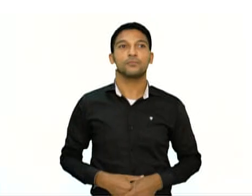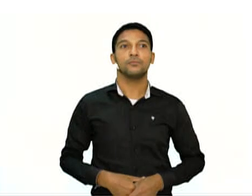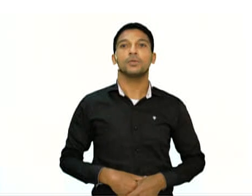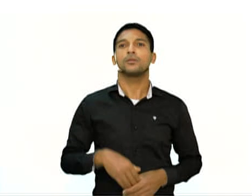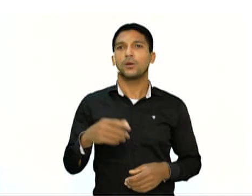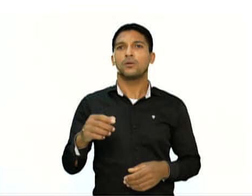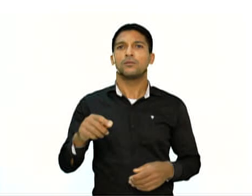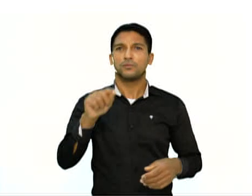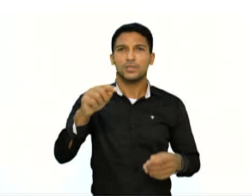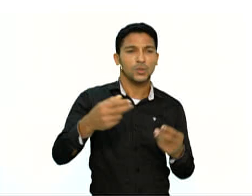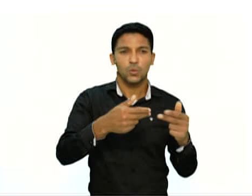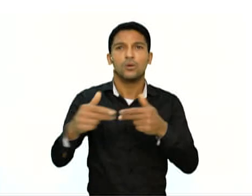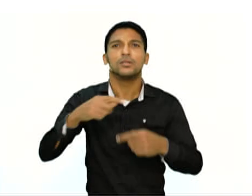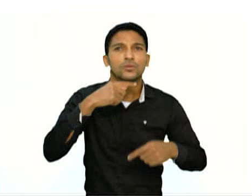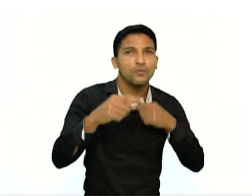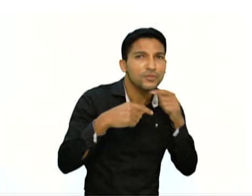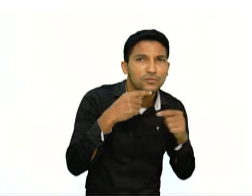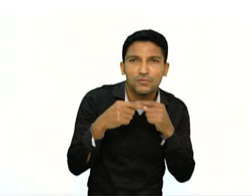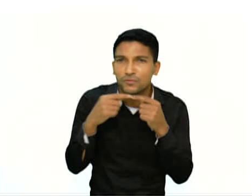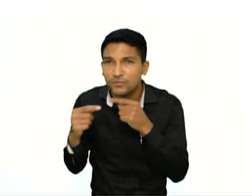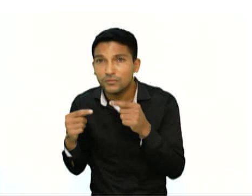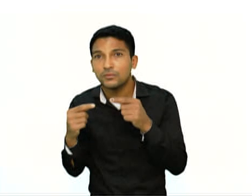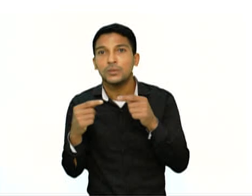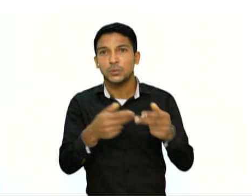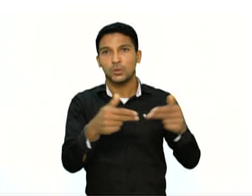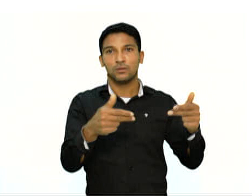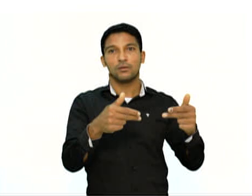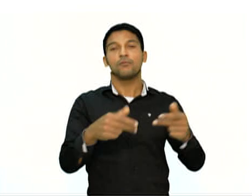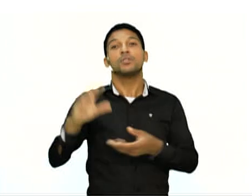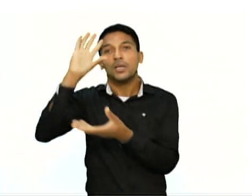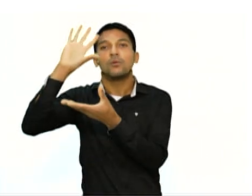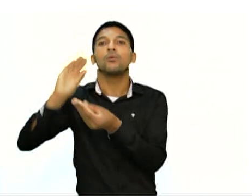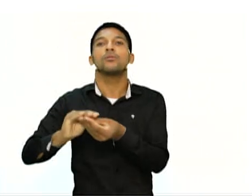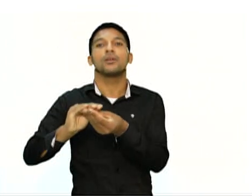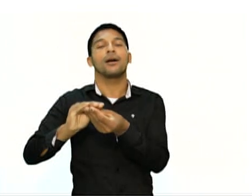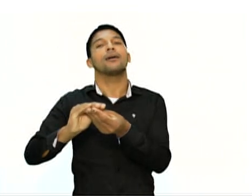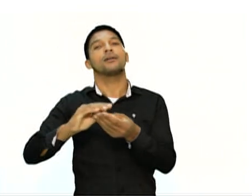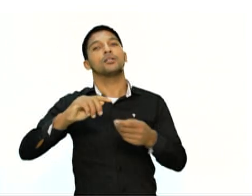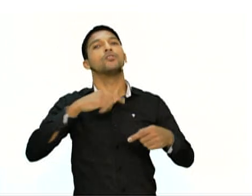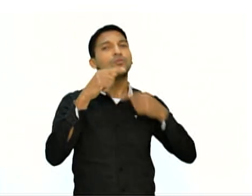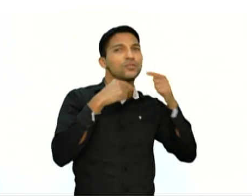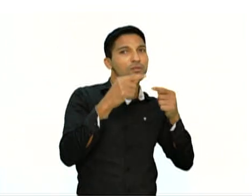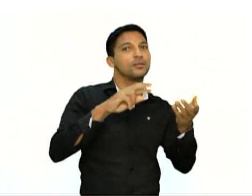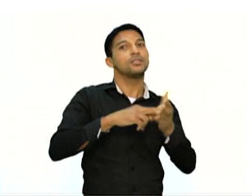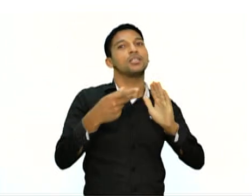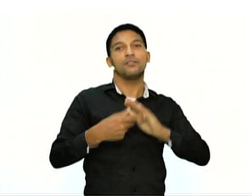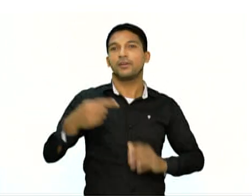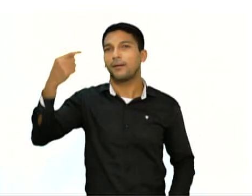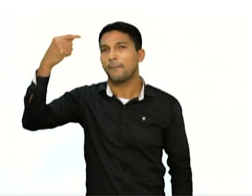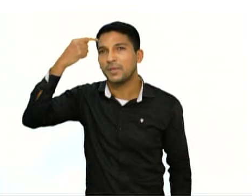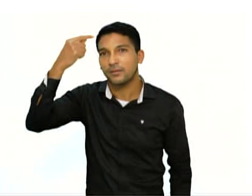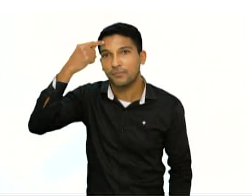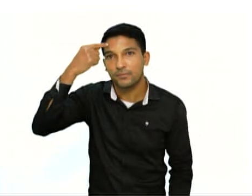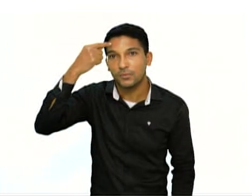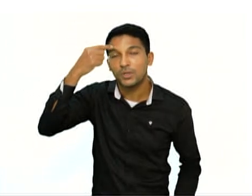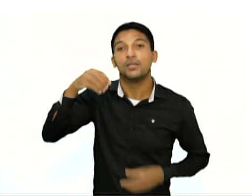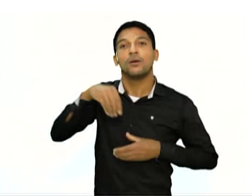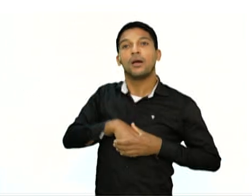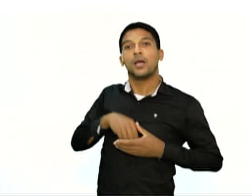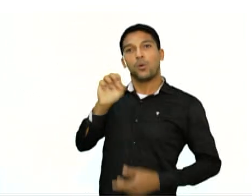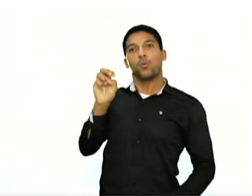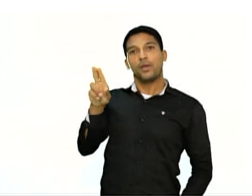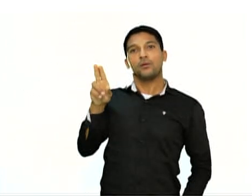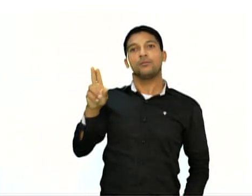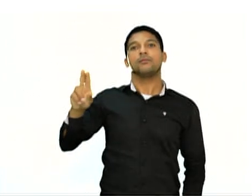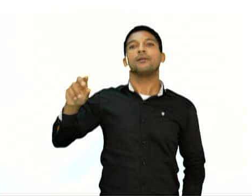de todas as coisas, chega-se à conclusão que esse ato é pensamento e que eu penso. Eu